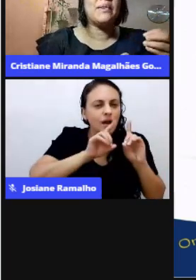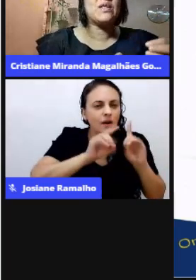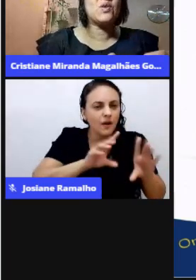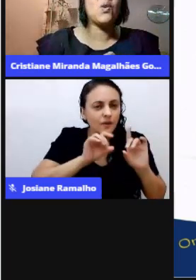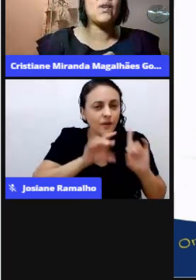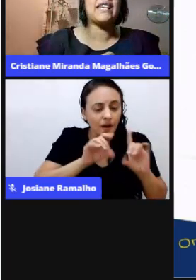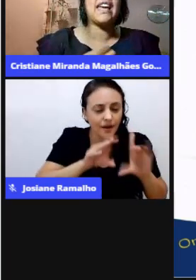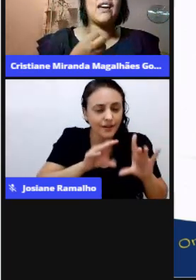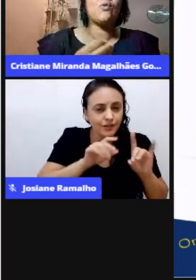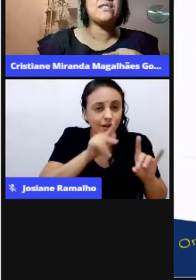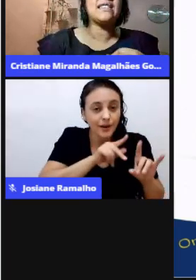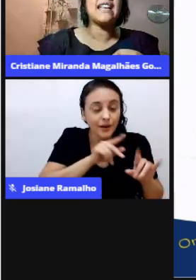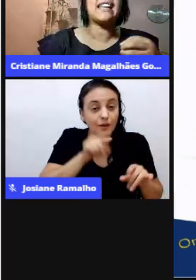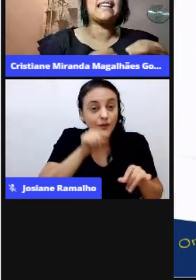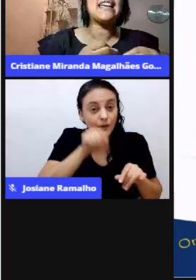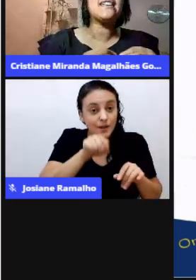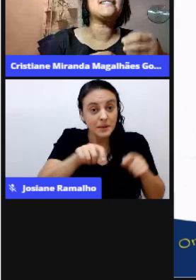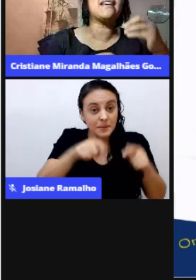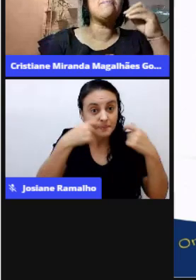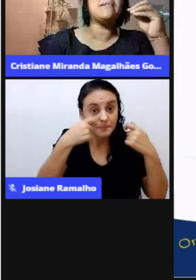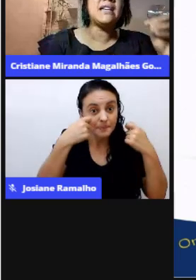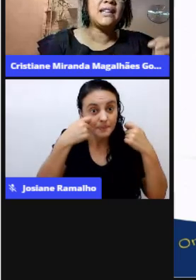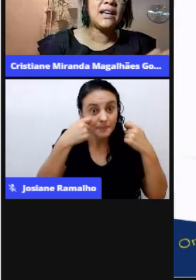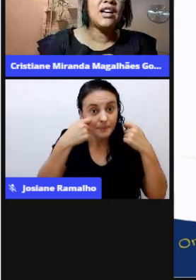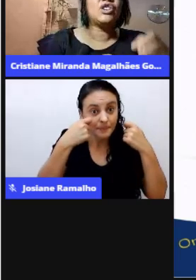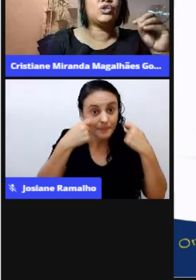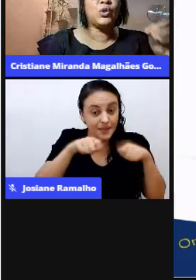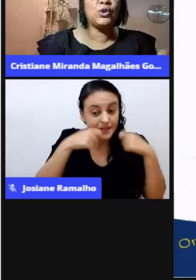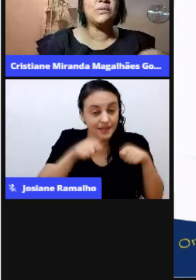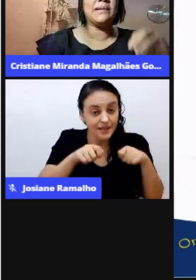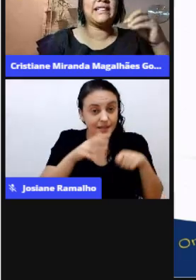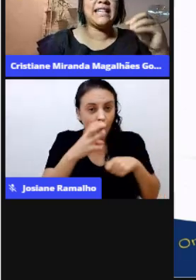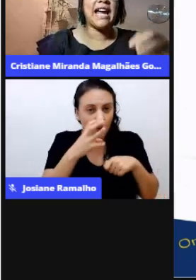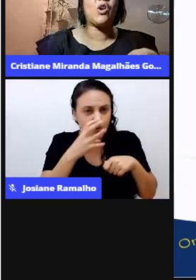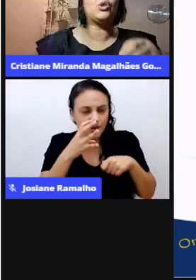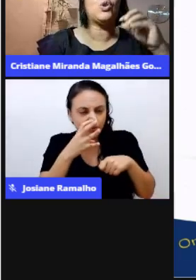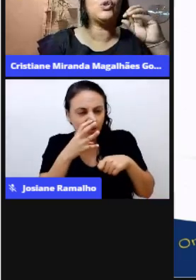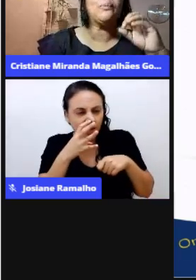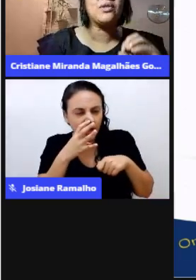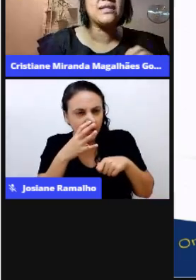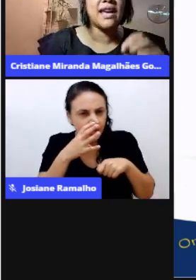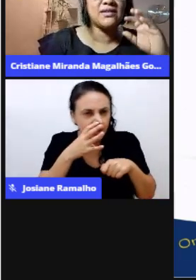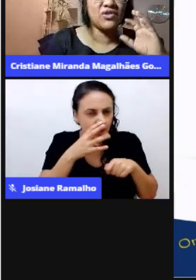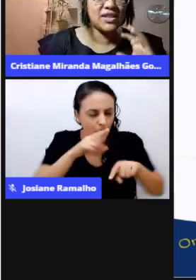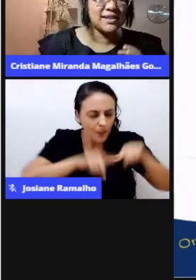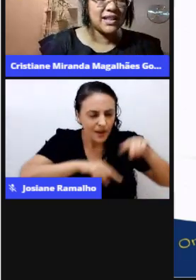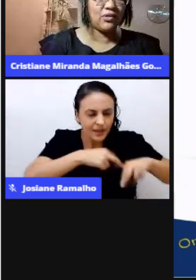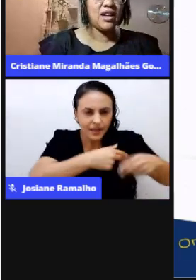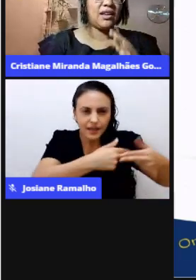ser uma pessoa que reconsidera, que examina todo o material, todo o